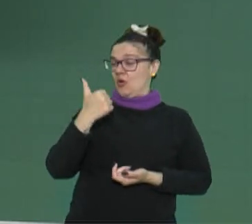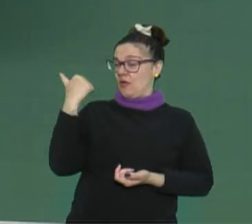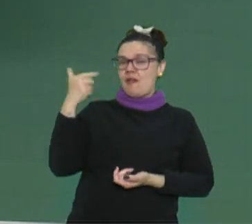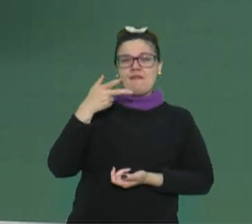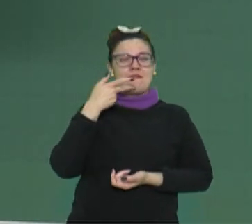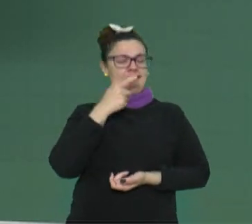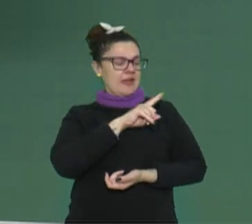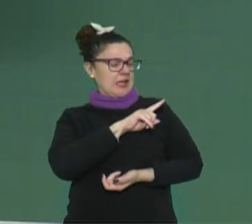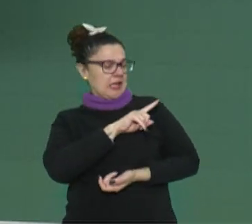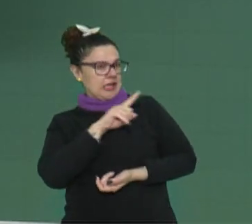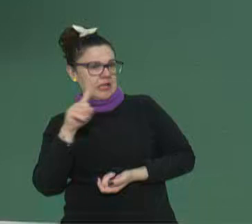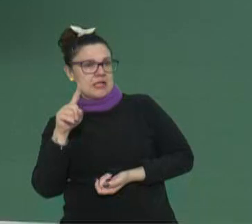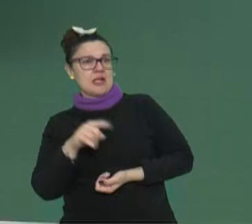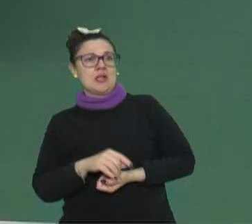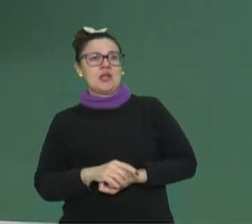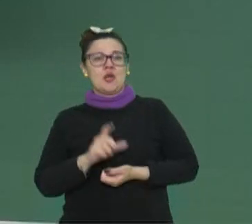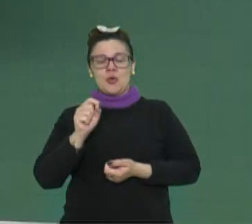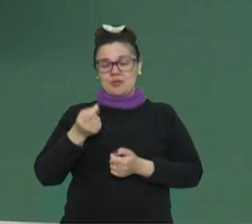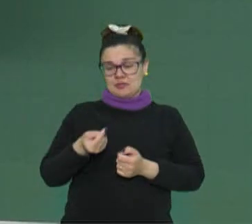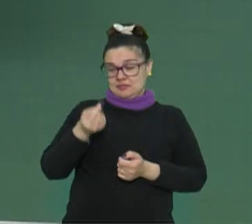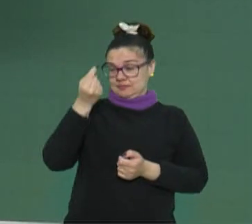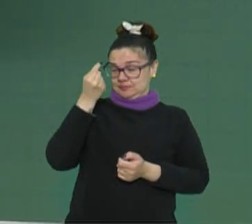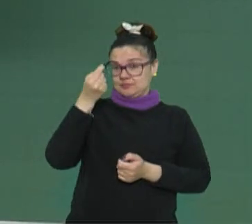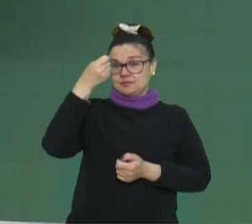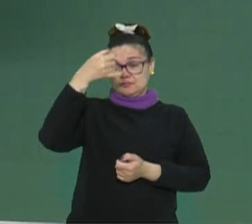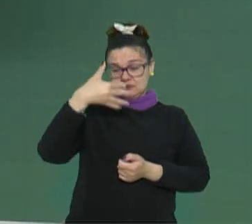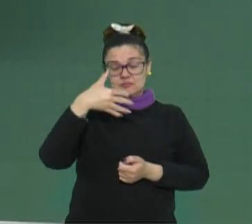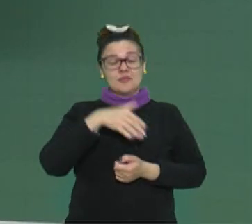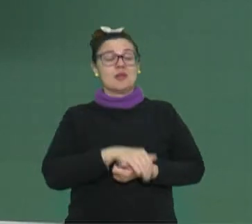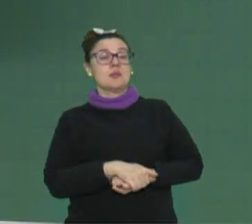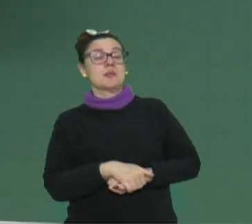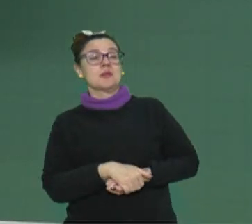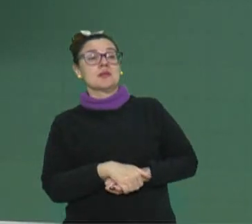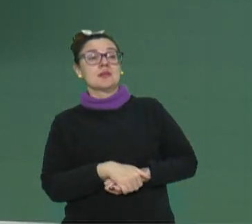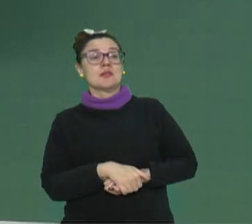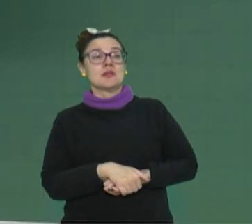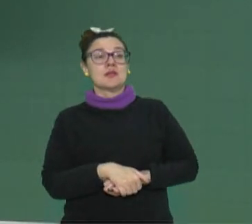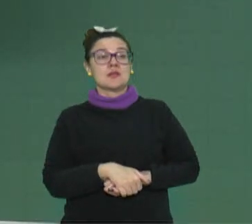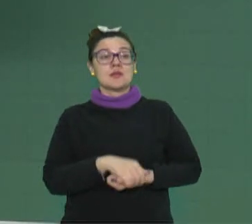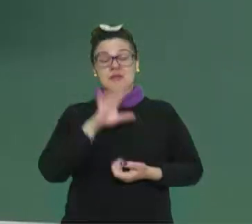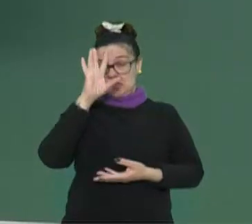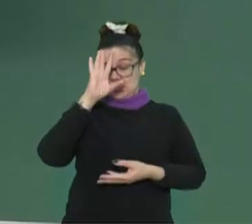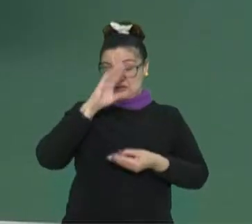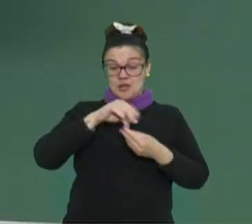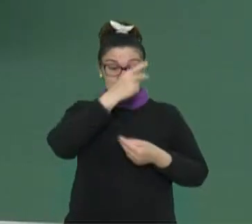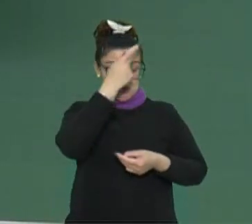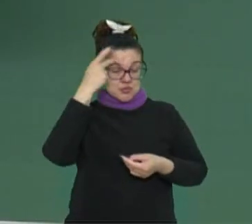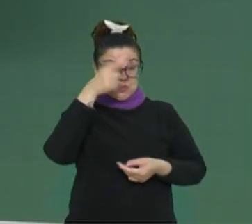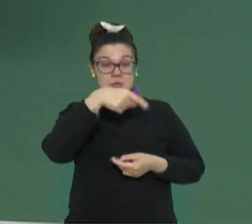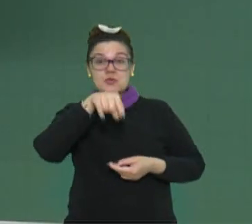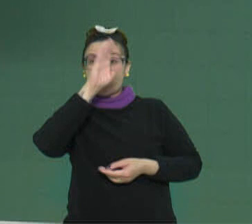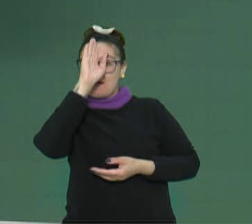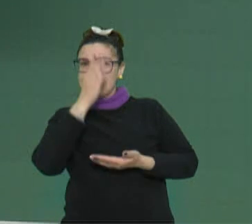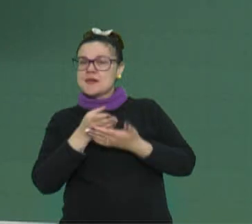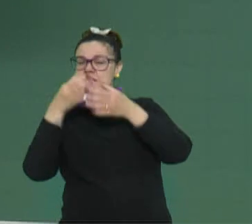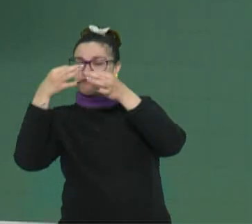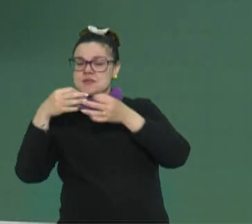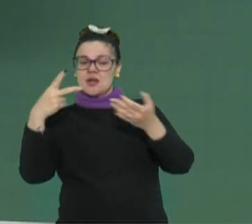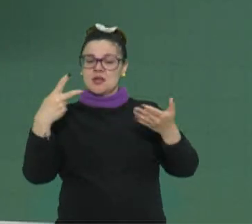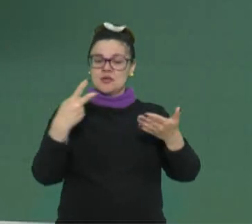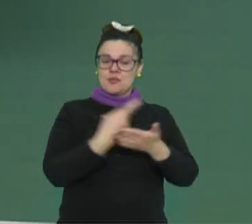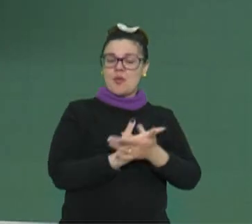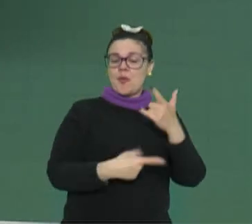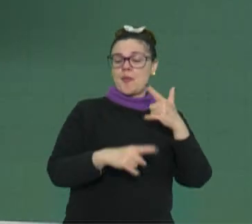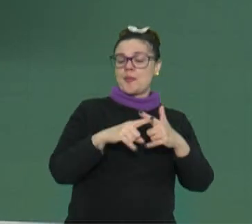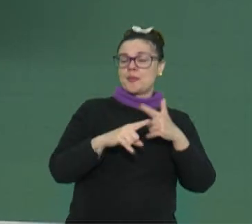Trasímaco negava o que estava anteriormente dito pelo Sócrates. Em seu entender, as pessoas acreditavam no certo e no errado